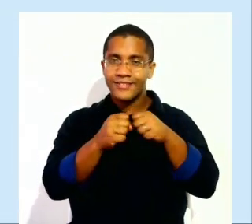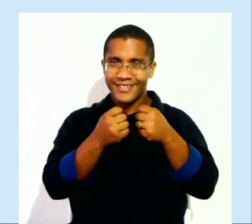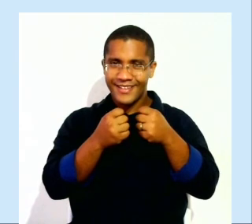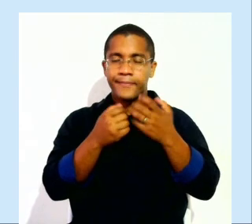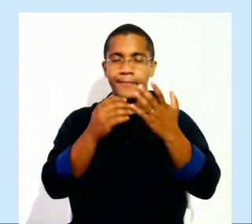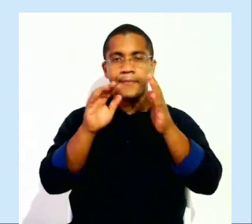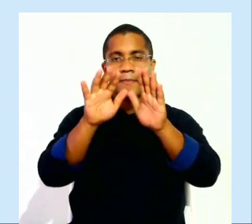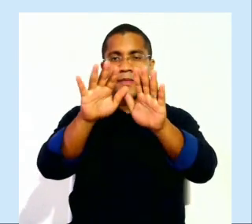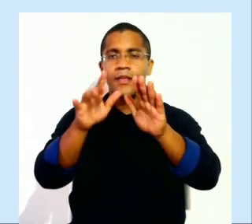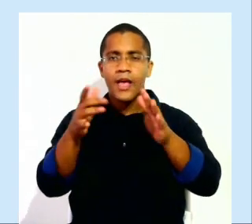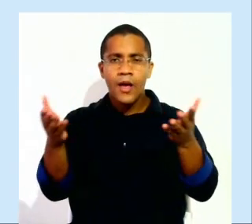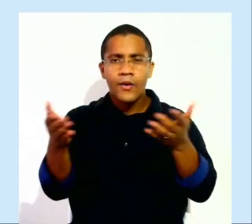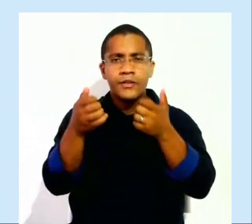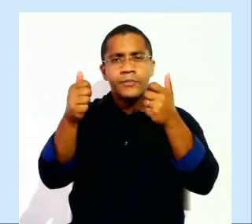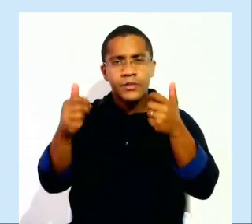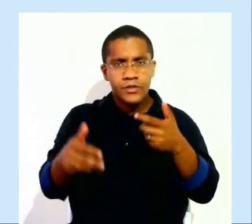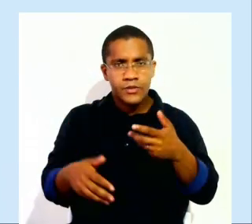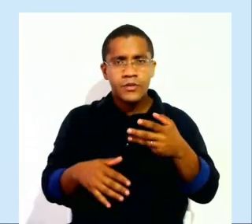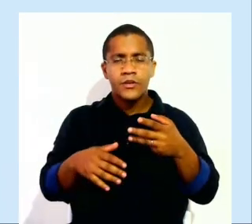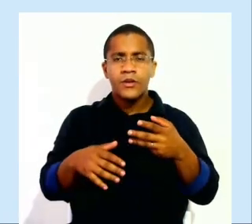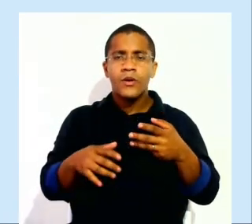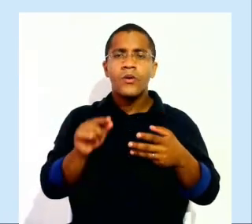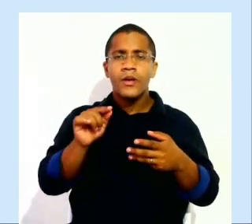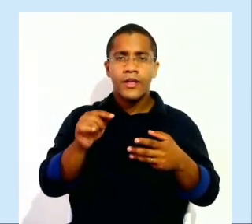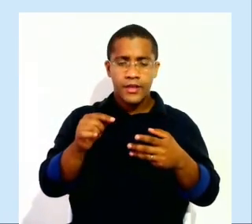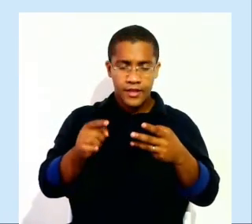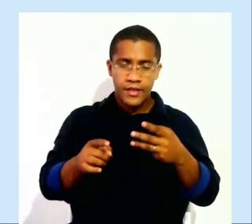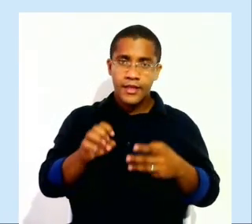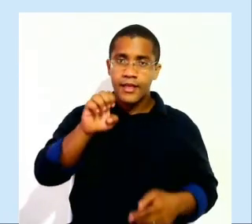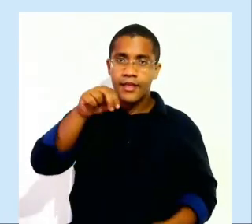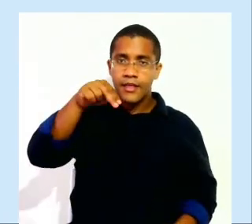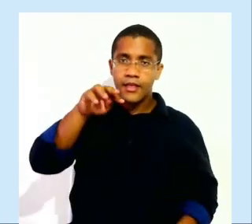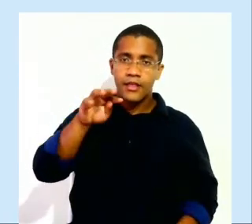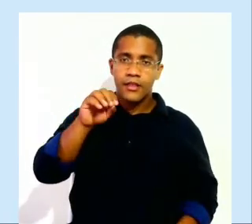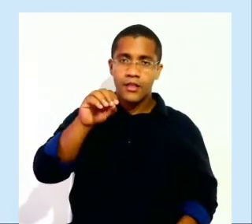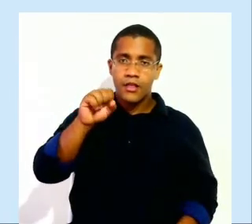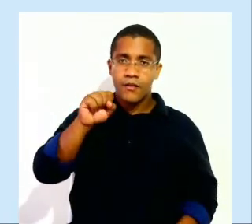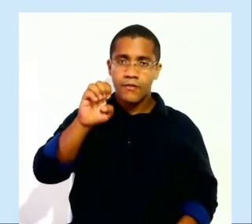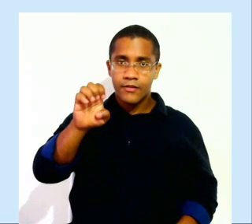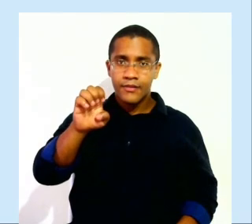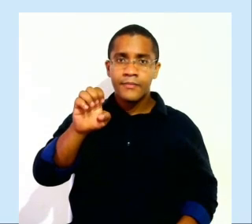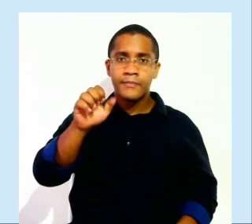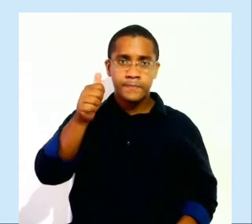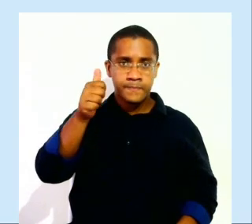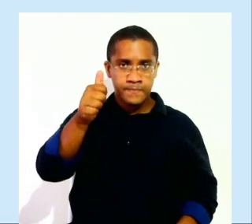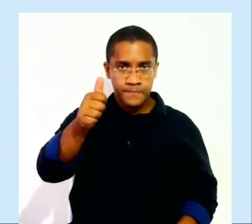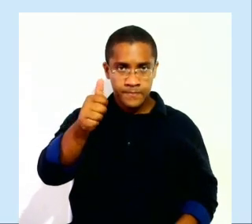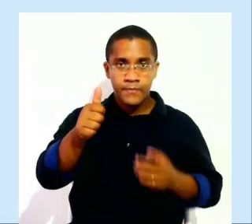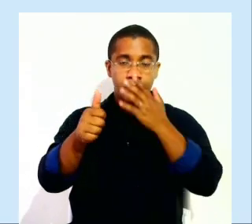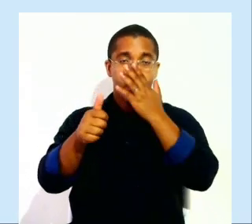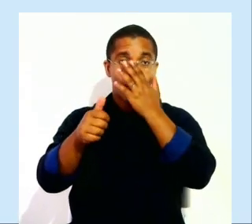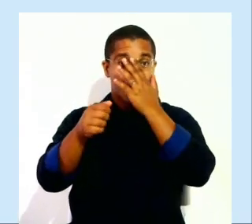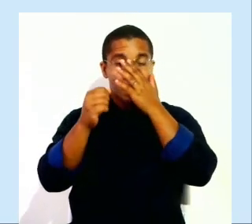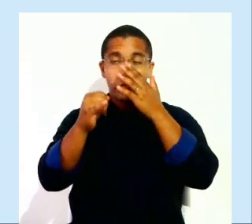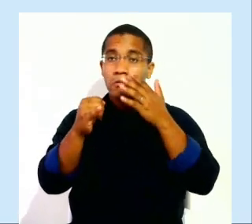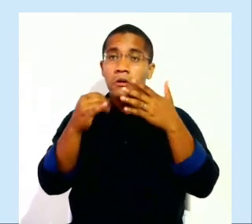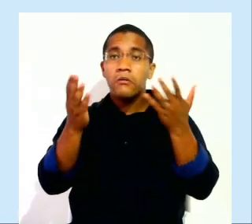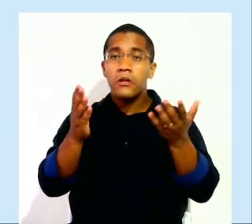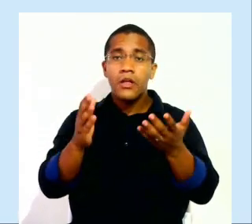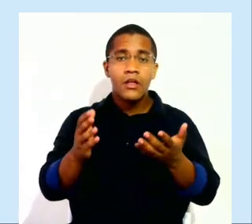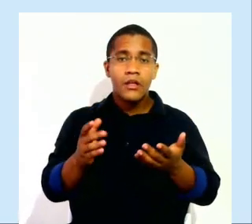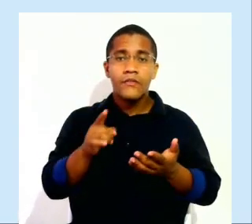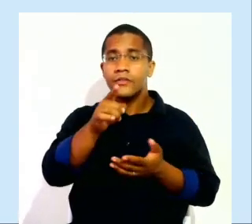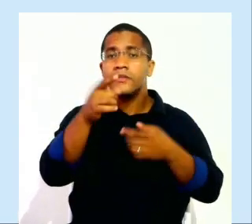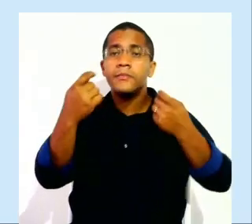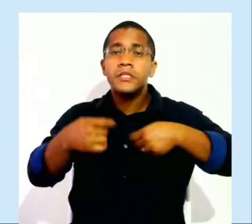as lesões articulares. E dentro dessas lesões, a gente tem as entoses. Quando acontece uma entose, na realidade, você